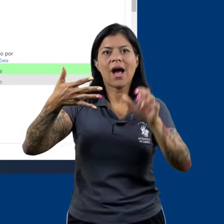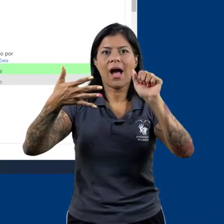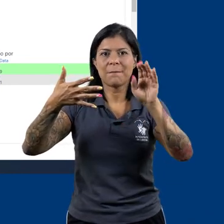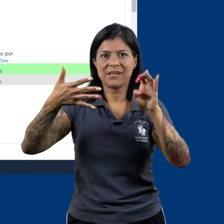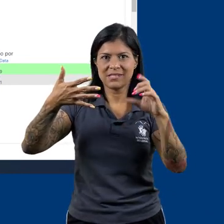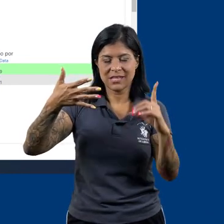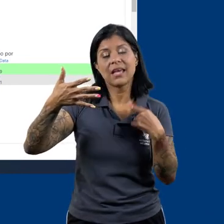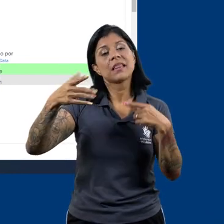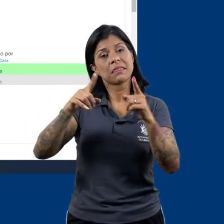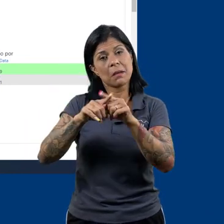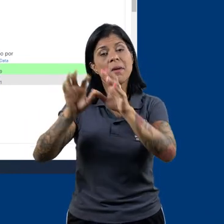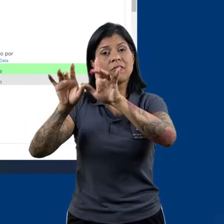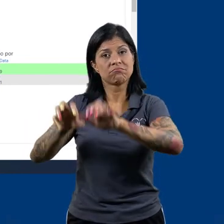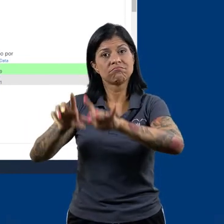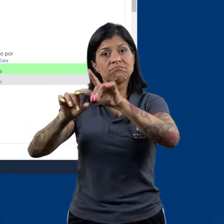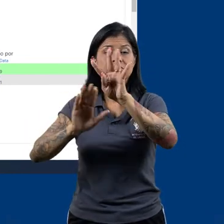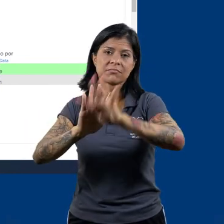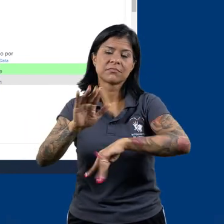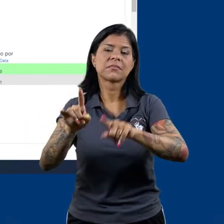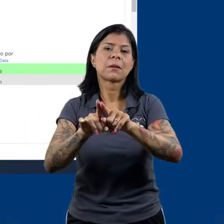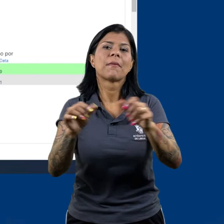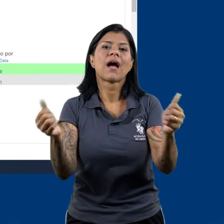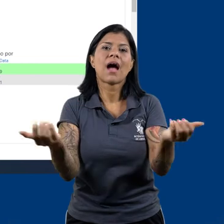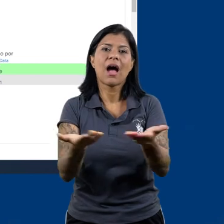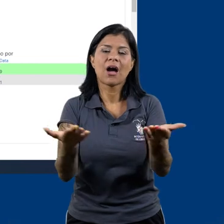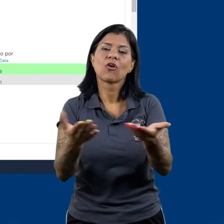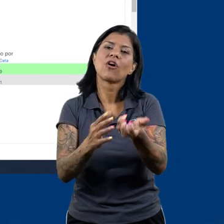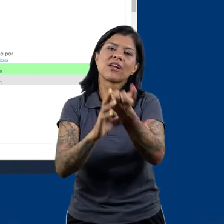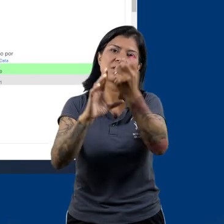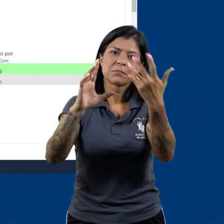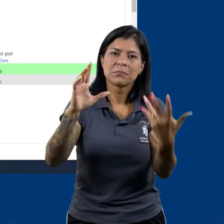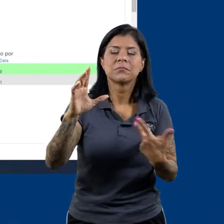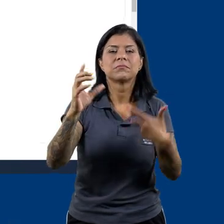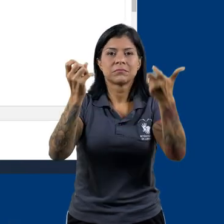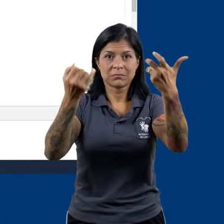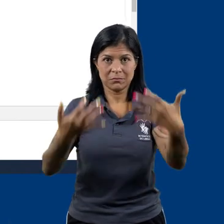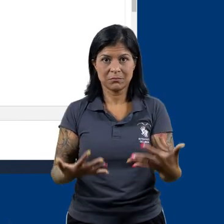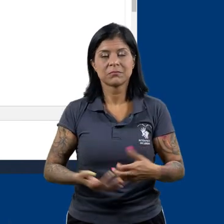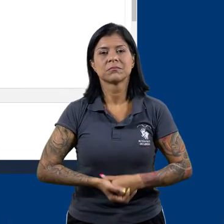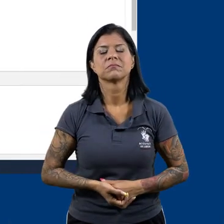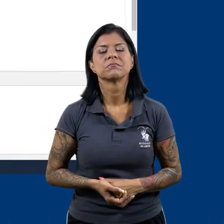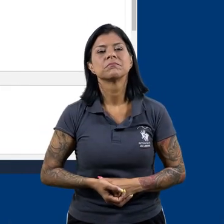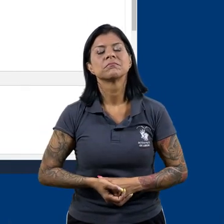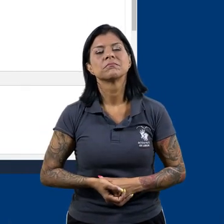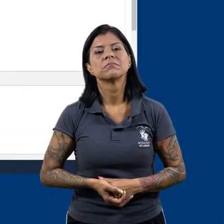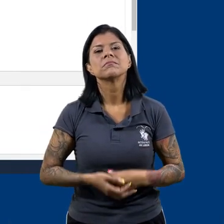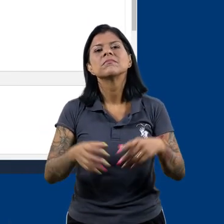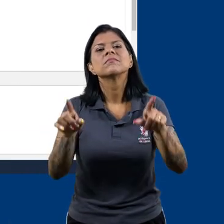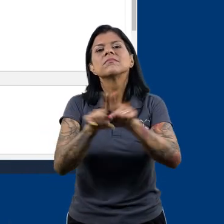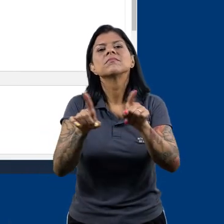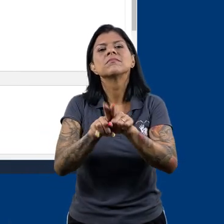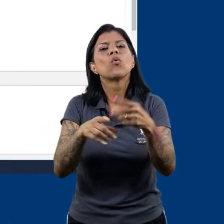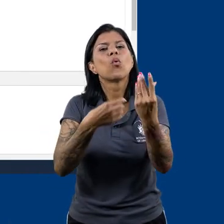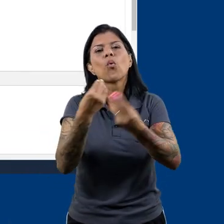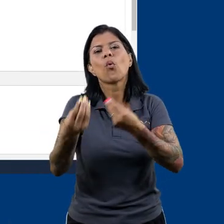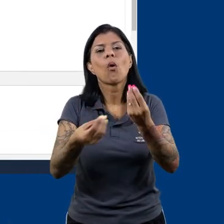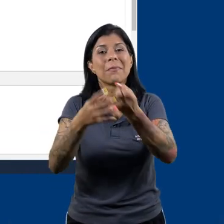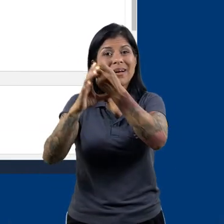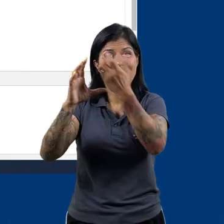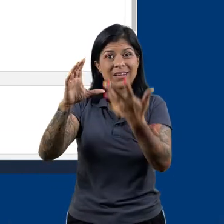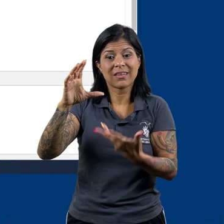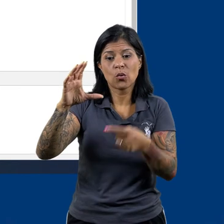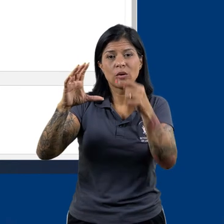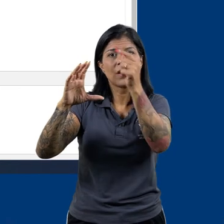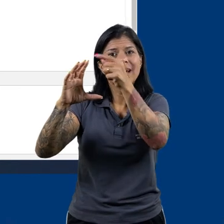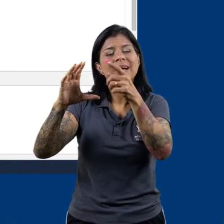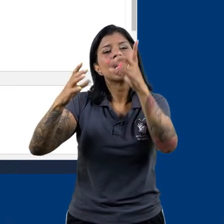e do tipo de situação Podemos seguir proteção categoria aqui eu tenho